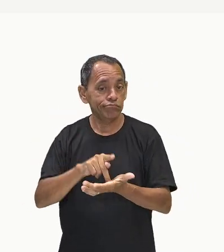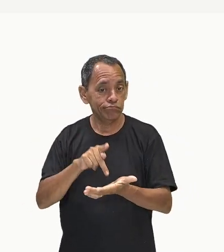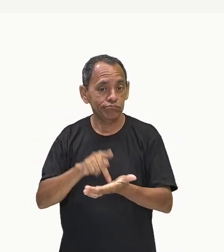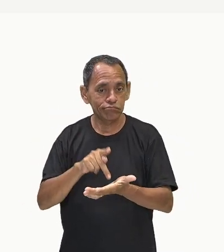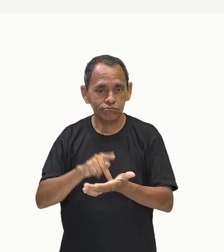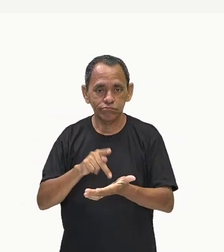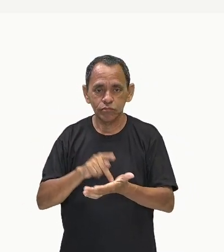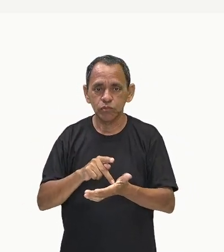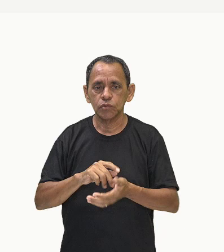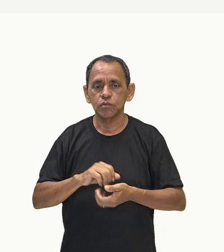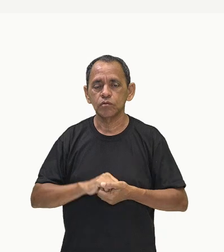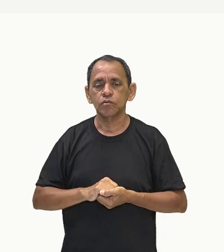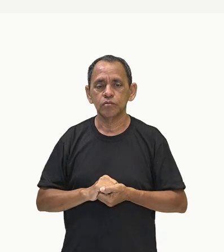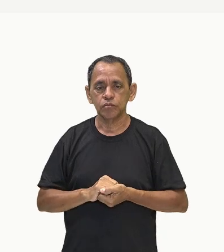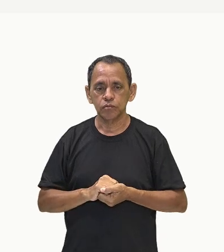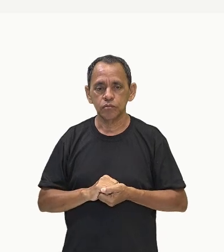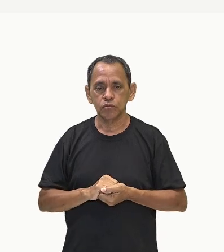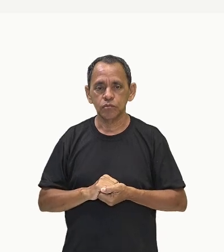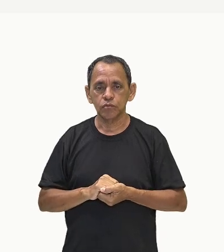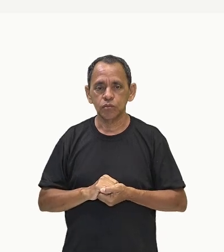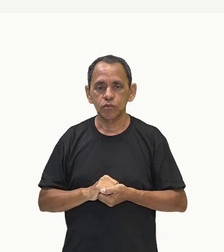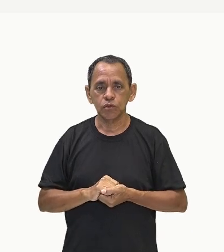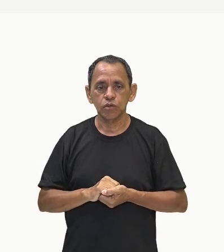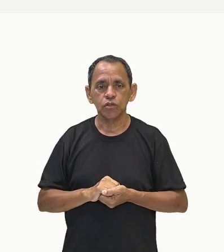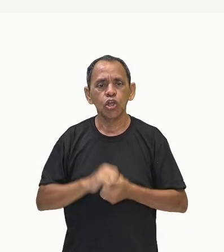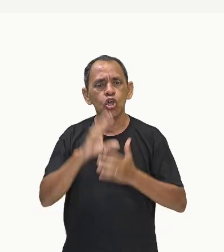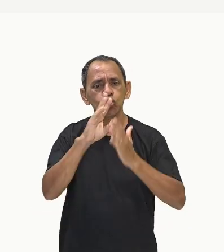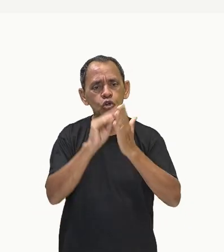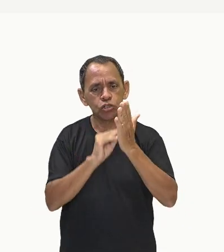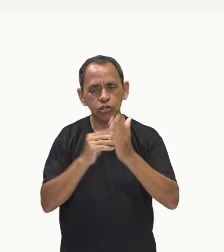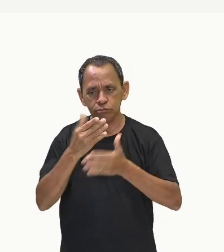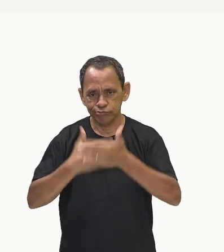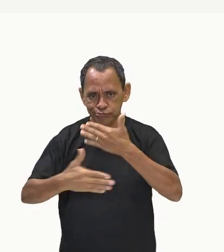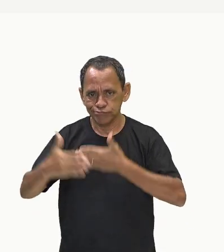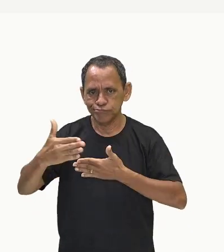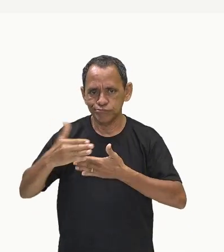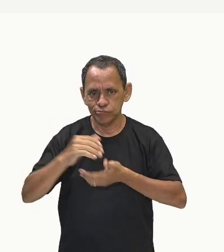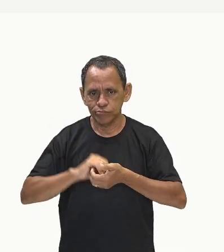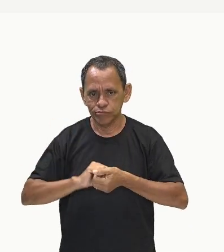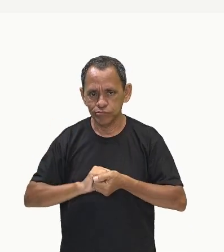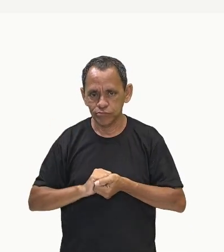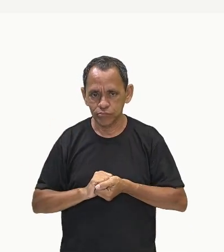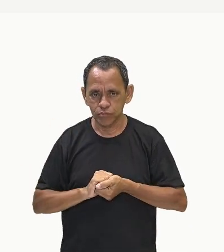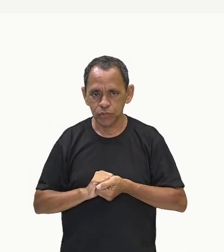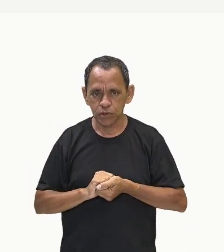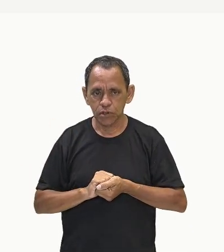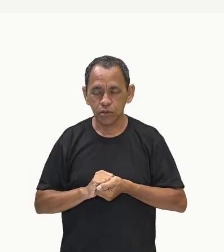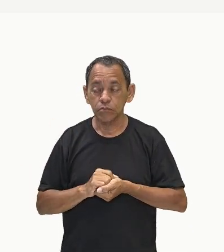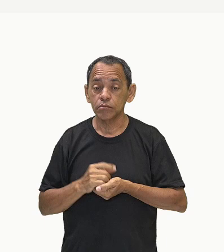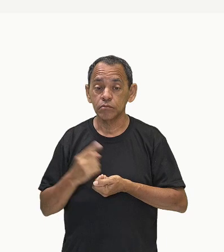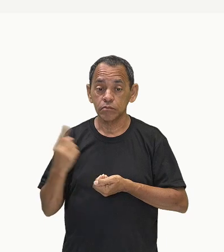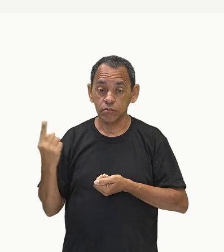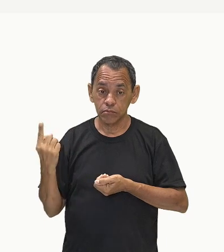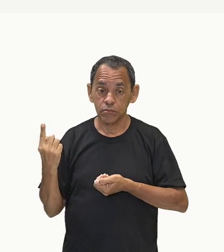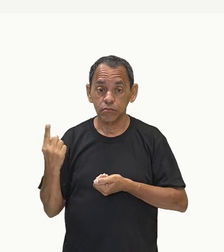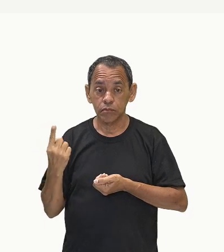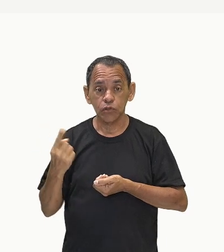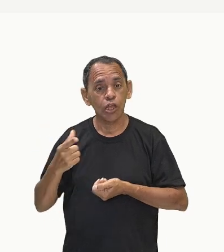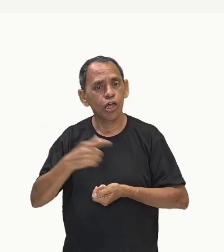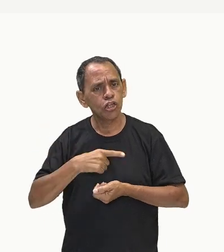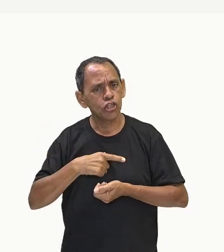mais complexas que virão com os conteúdos a seguir. Então, o tetraedro, ele